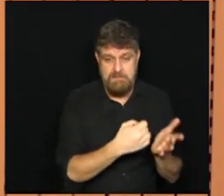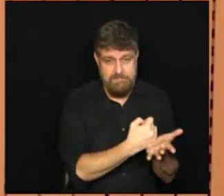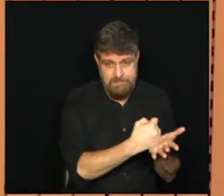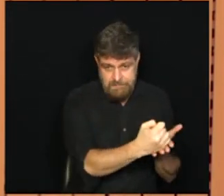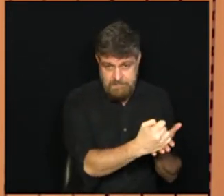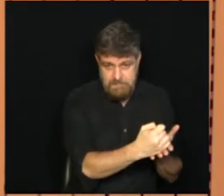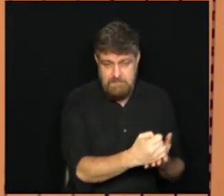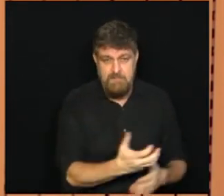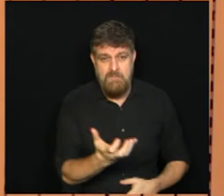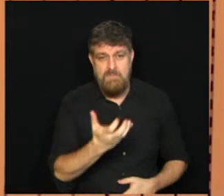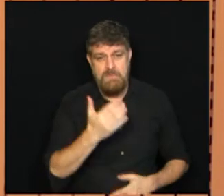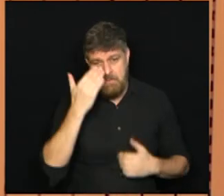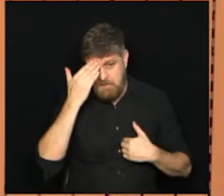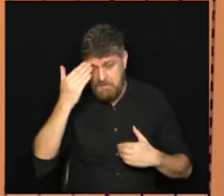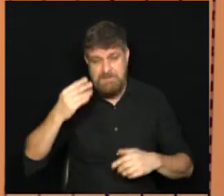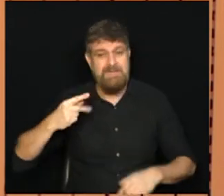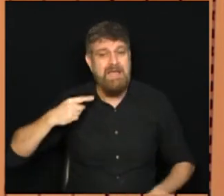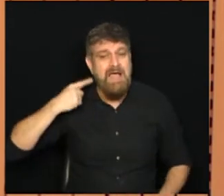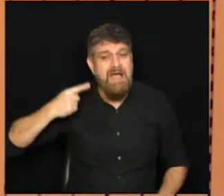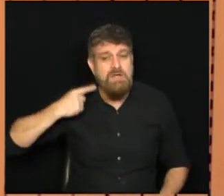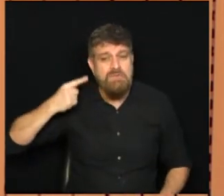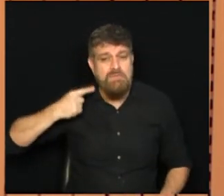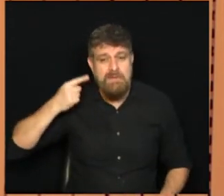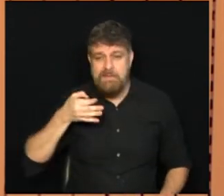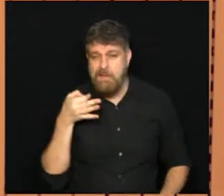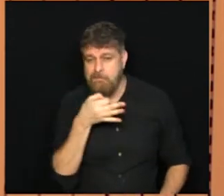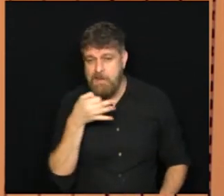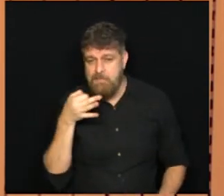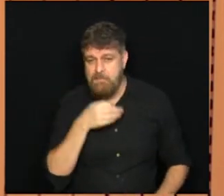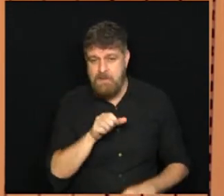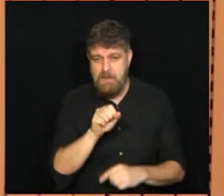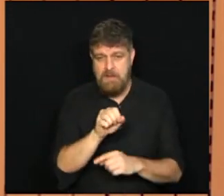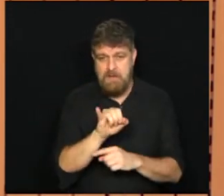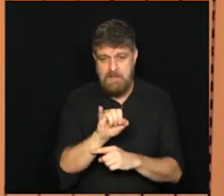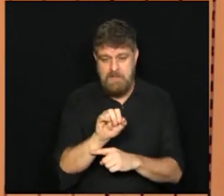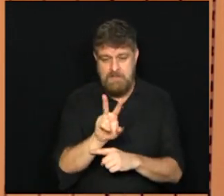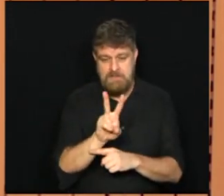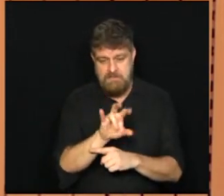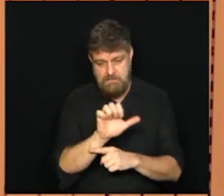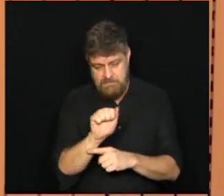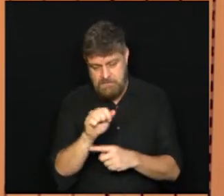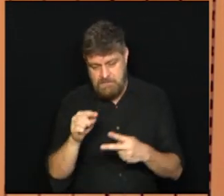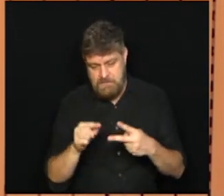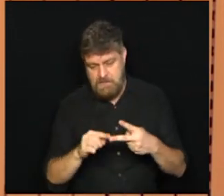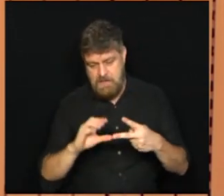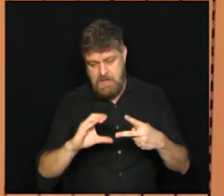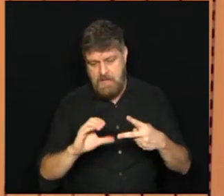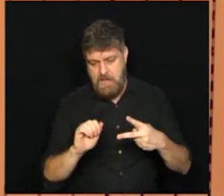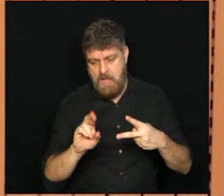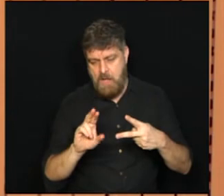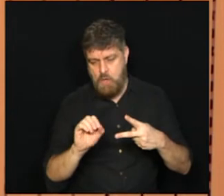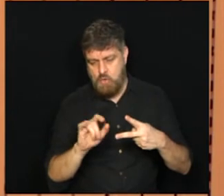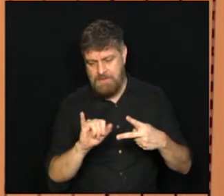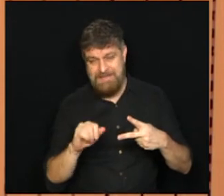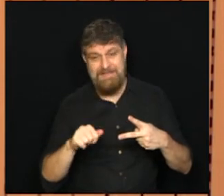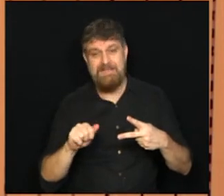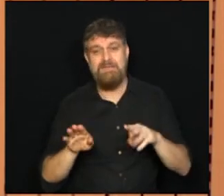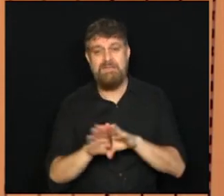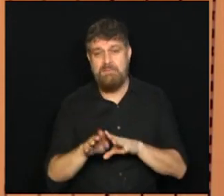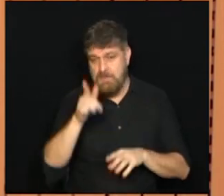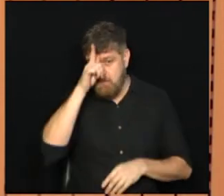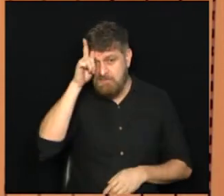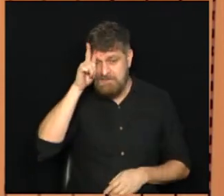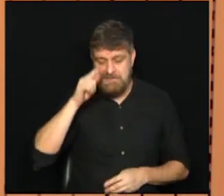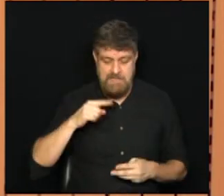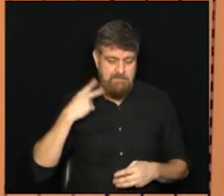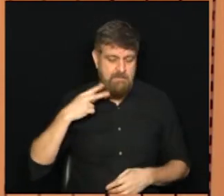aqui. Quero agradecer os advogados que passaram por aqui, doutora Silvia, doutora Ana Carolina, vereador Gustavo Peta, vereadora Mariana